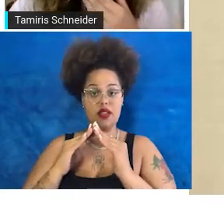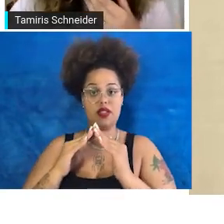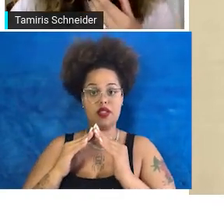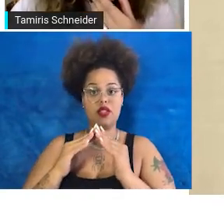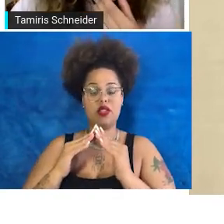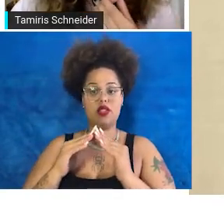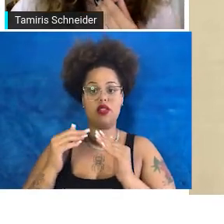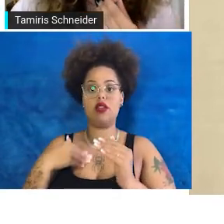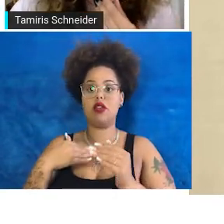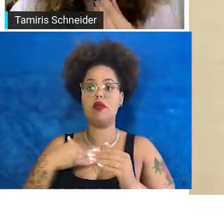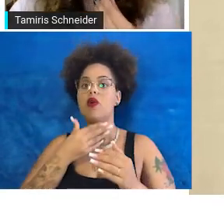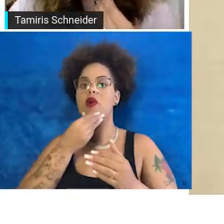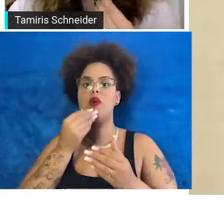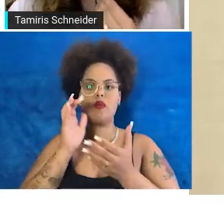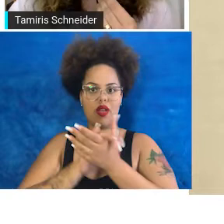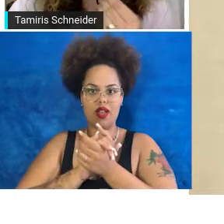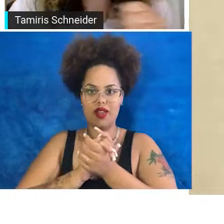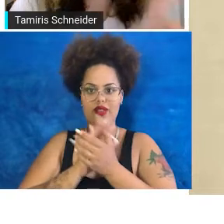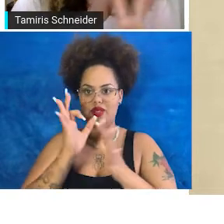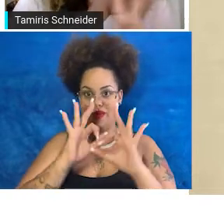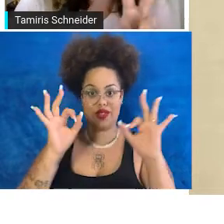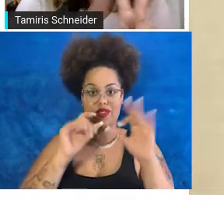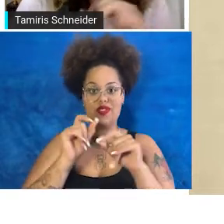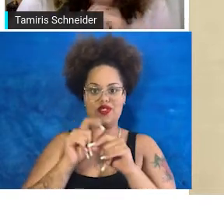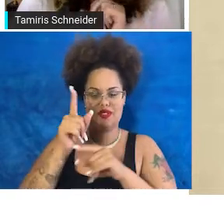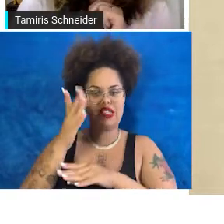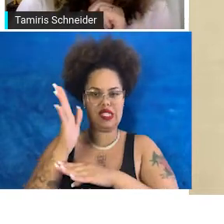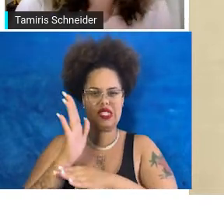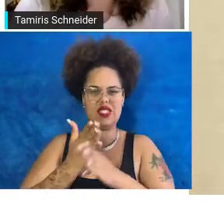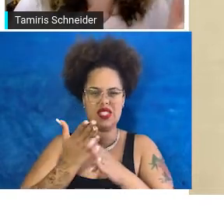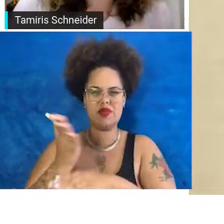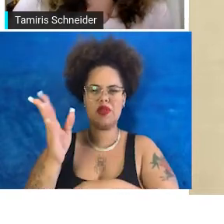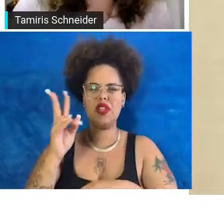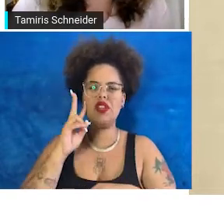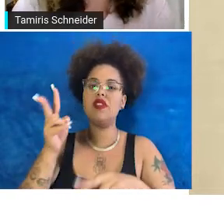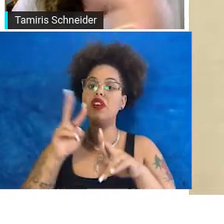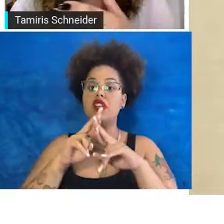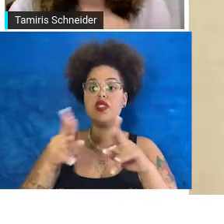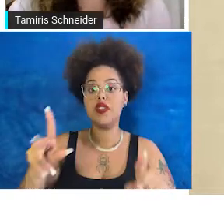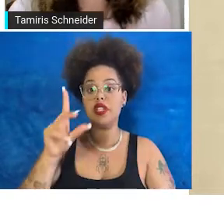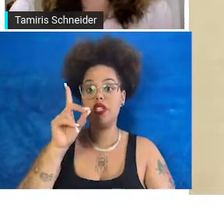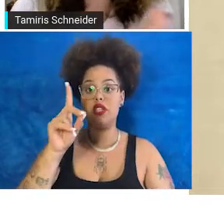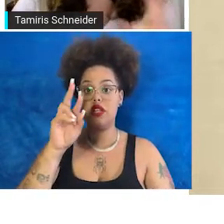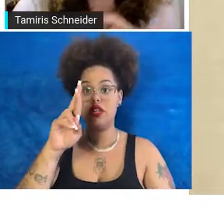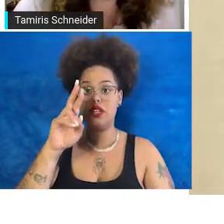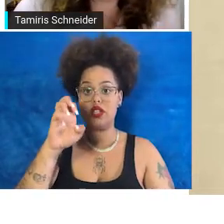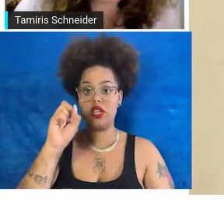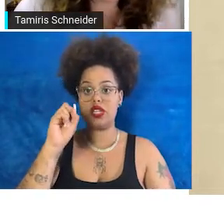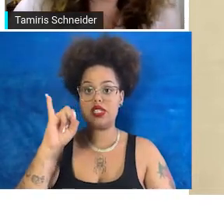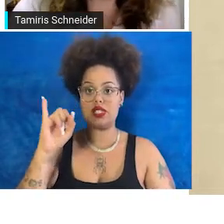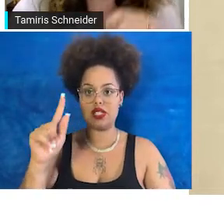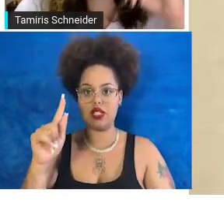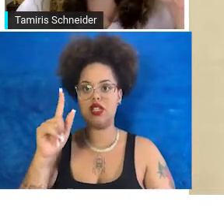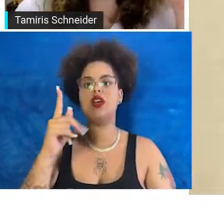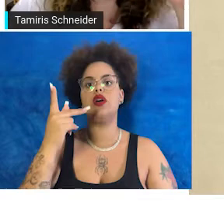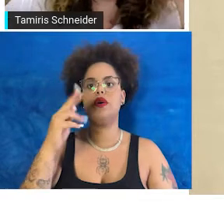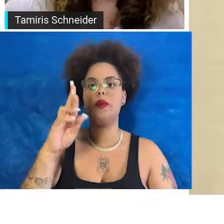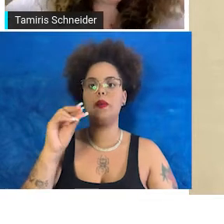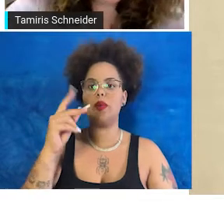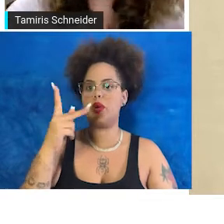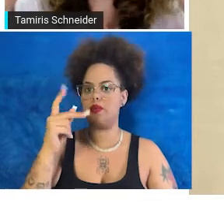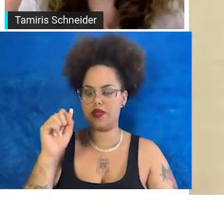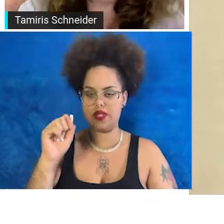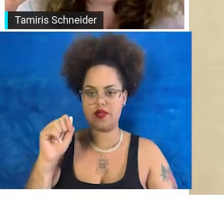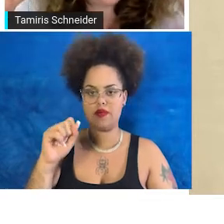marido maravilhoso que fez essa espada, e aí a gente consegue ver a diferença entre dressing e props. Então, na primeira imagem, a gente tem ali